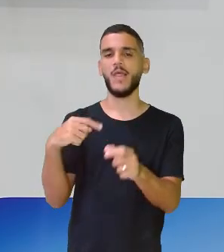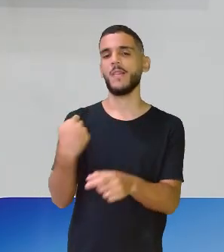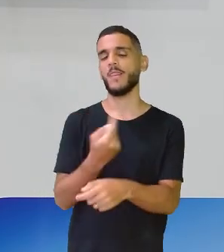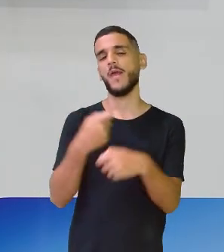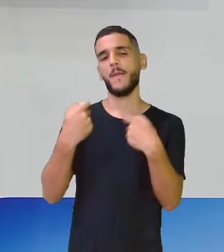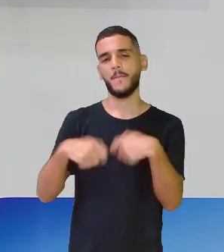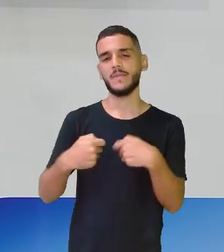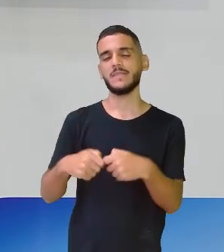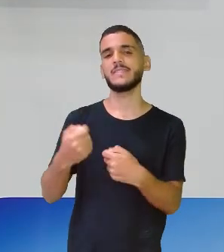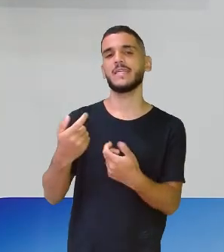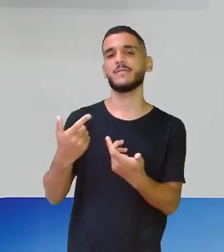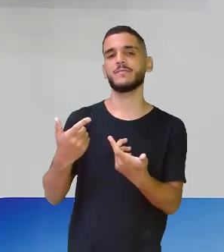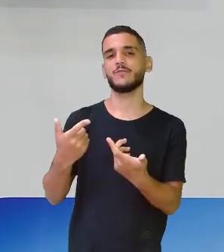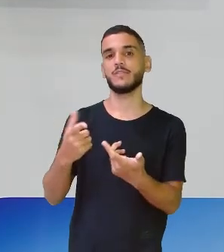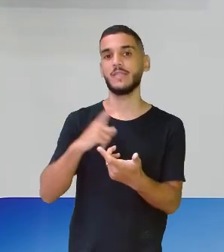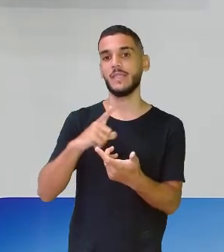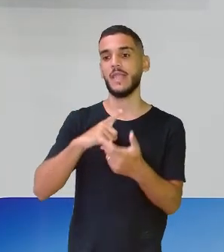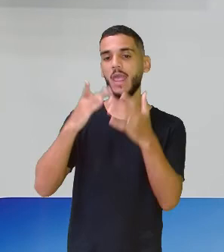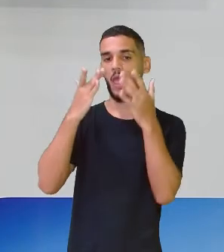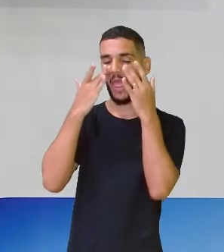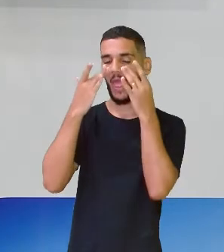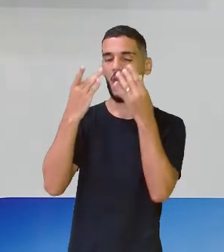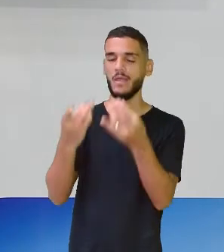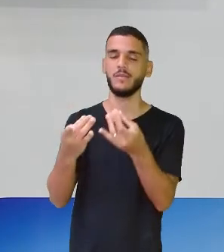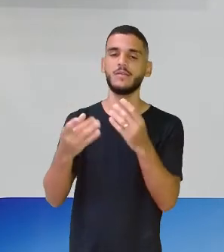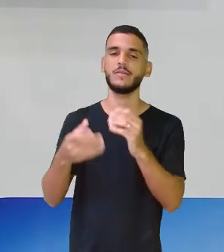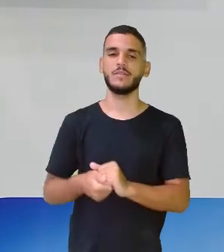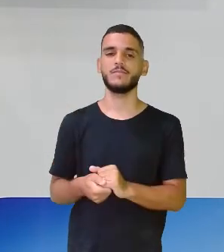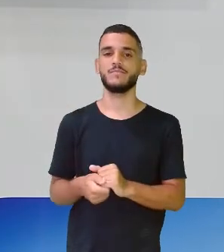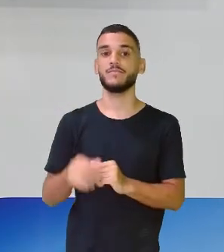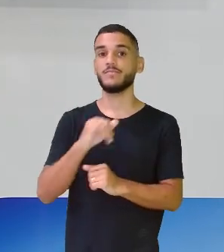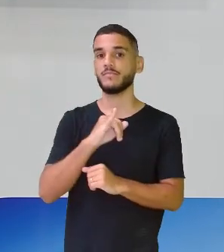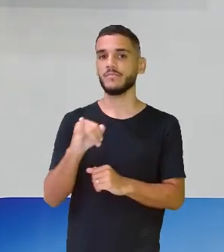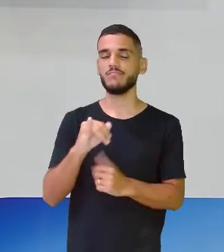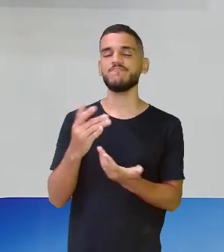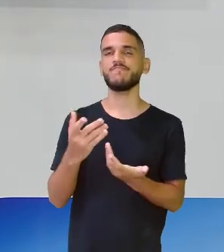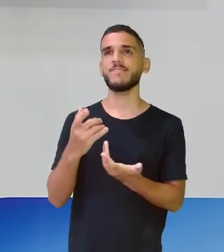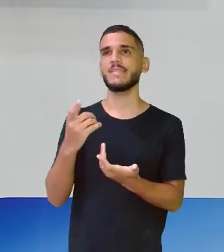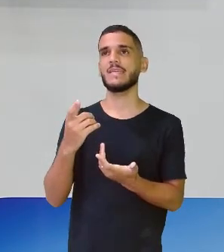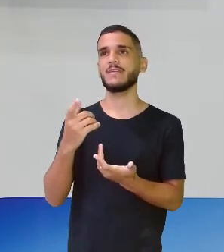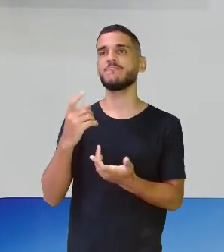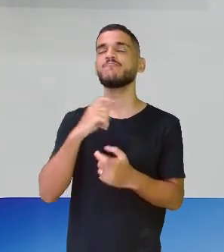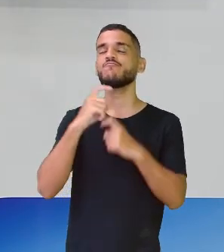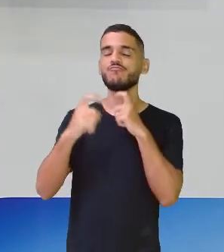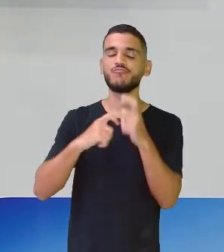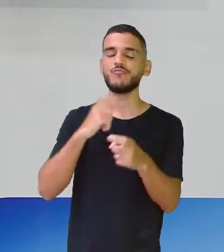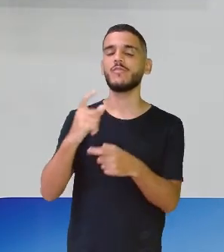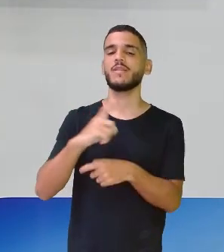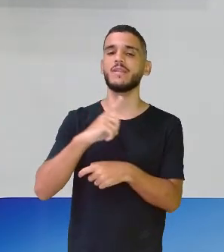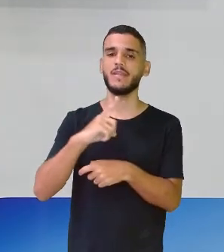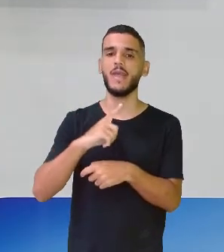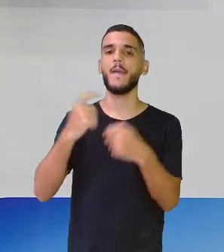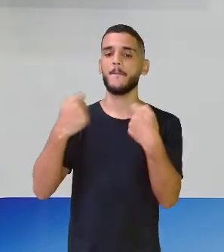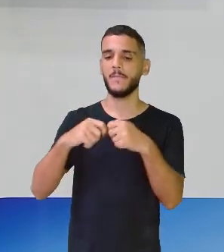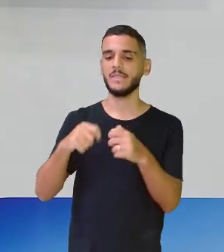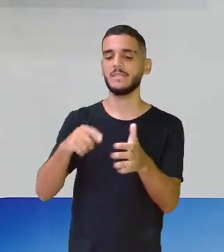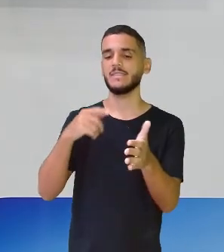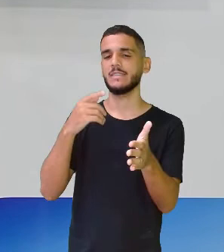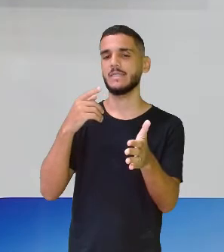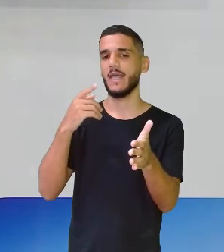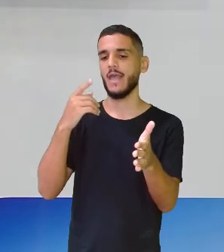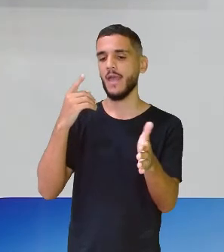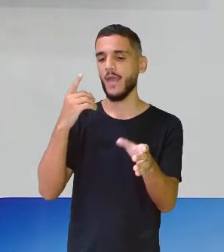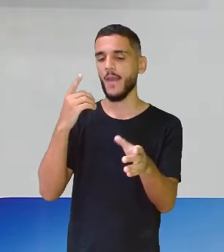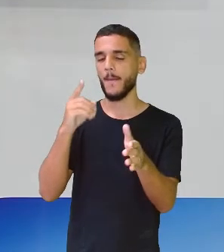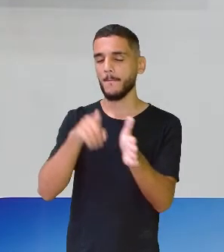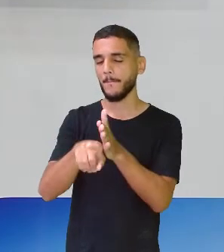pouquinho de atenção, tá? E se a gente ainda assim tiver dúvida, a gente pode recorrer ao dicionário. Então,